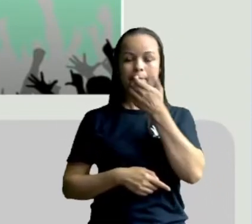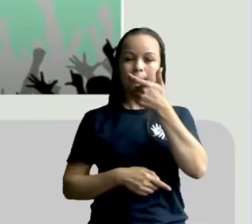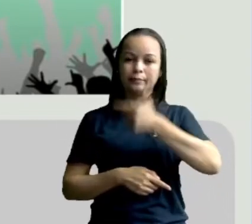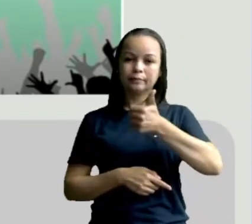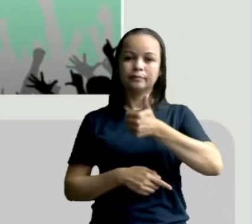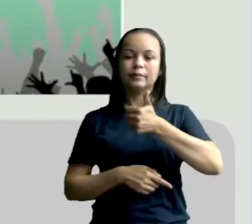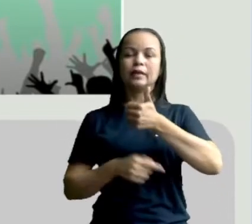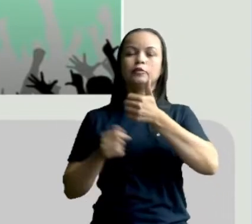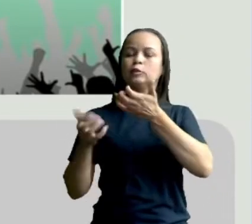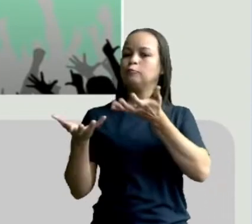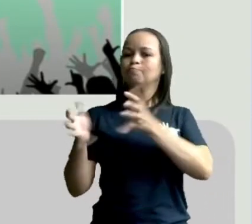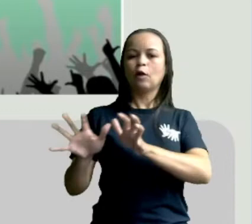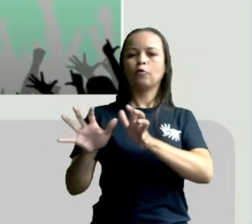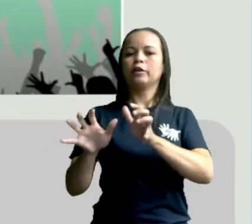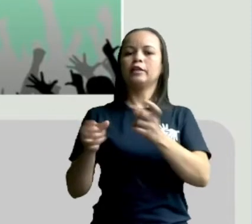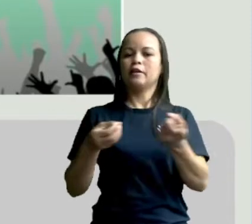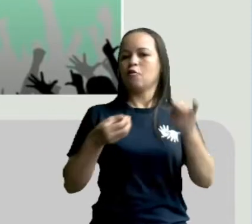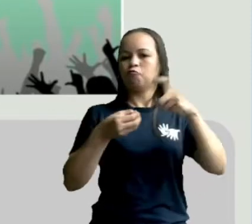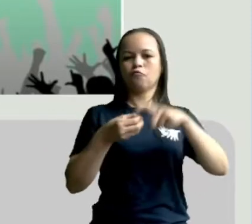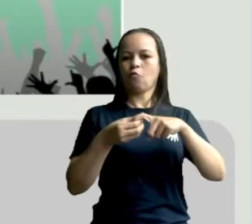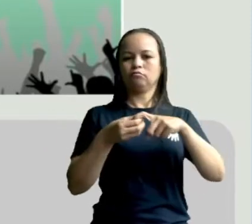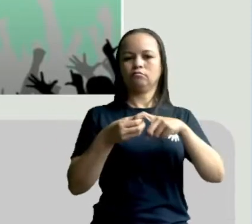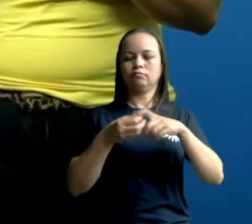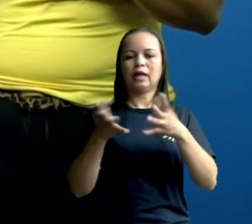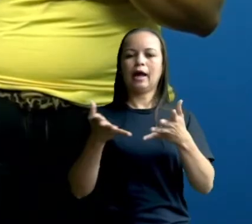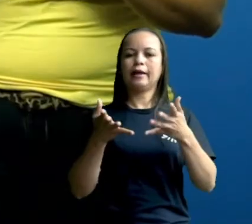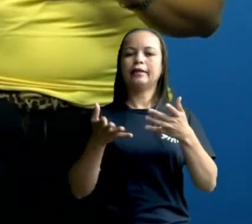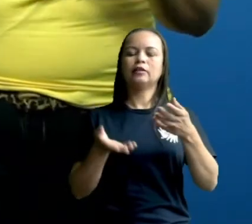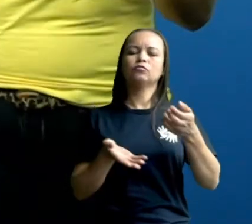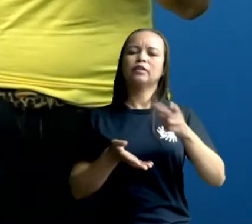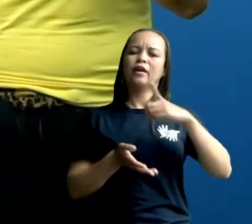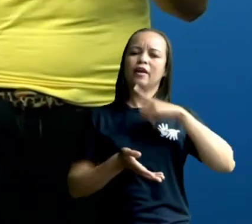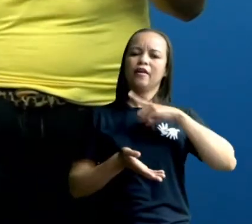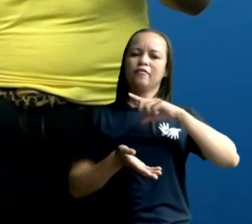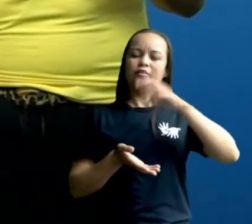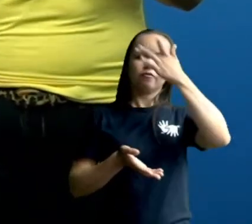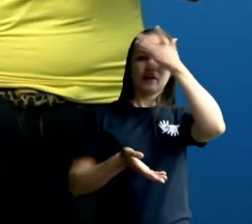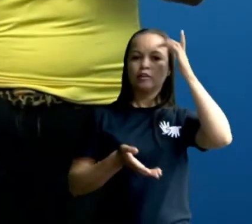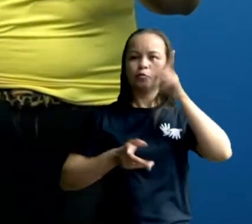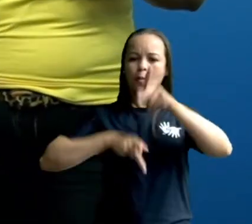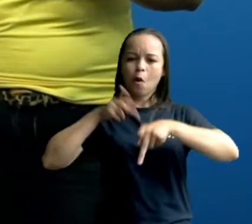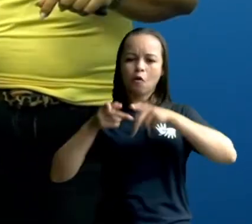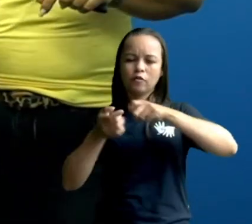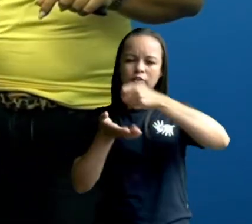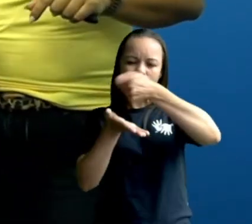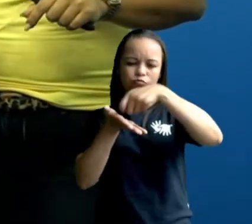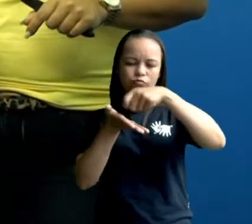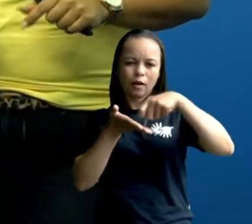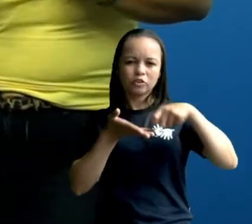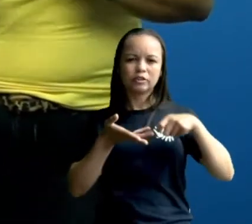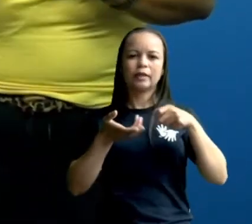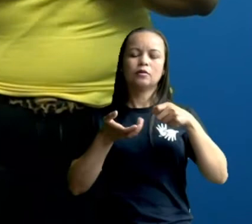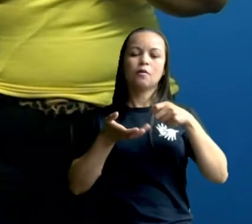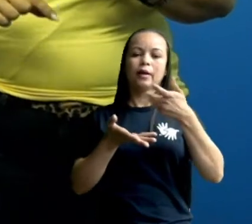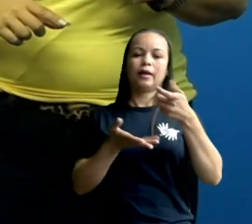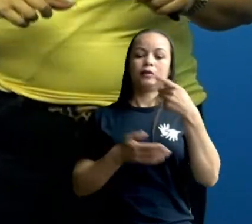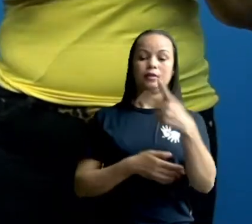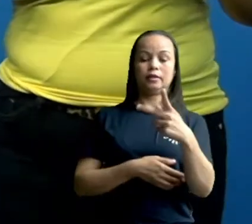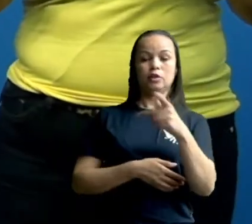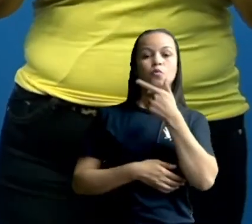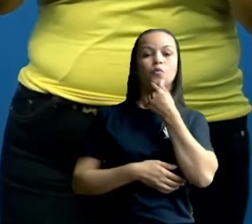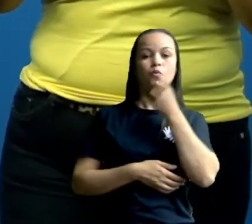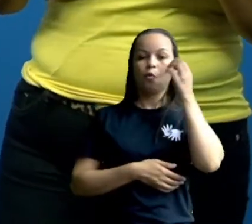se organizaram e fizeram um abaixo-assinado com milhares de assinaturas para que Dom Pedro ficasse no Brasil. E esse